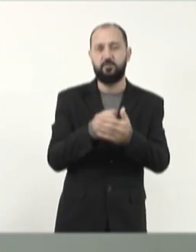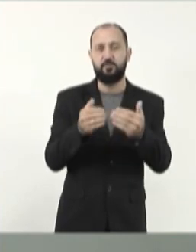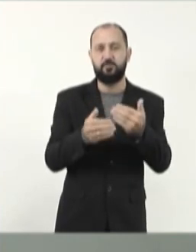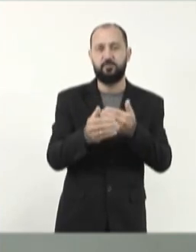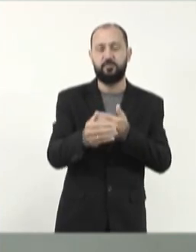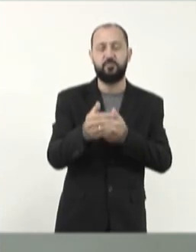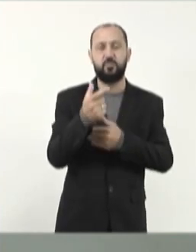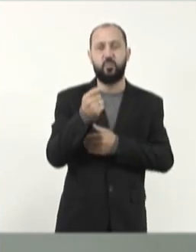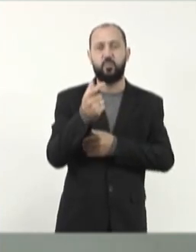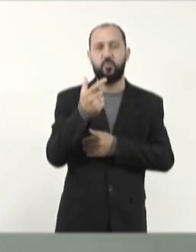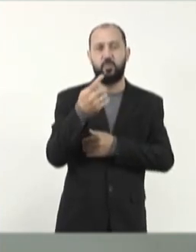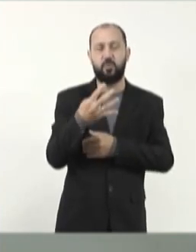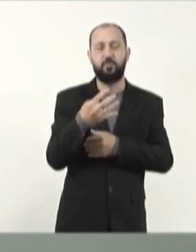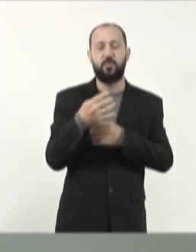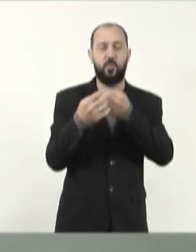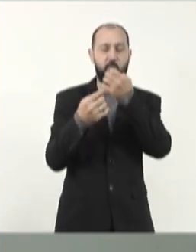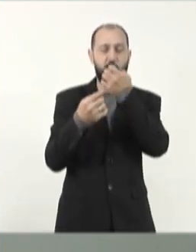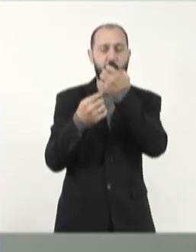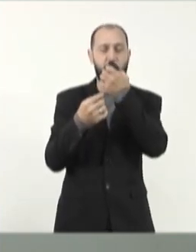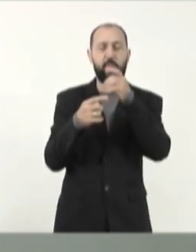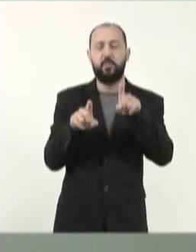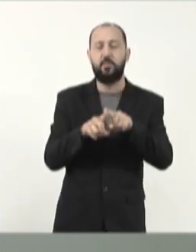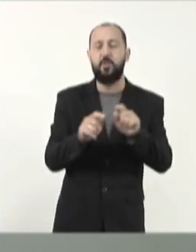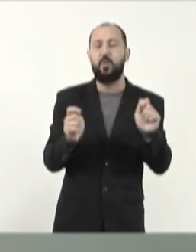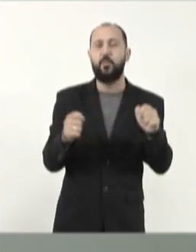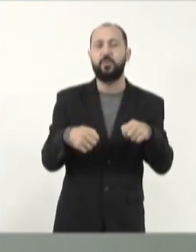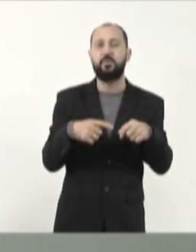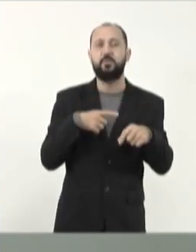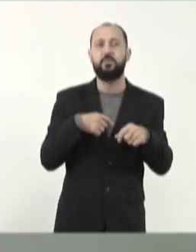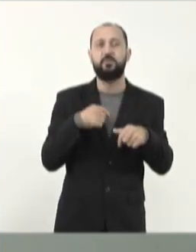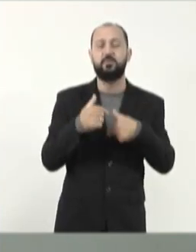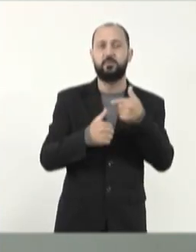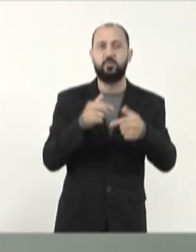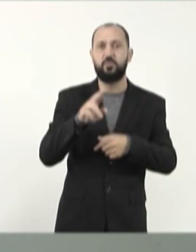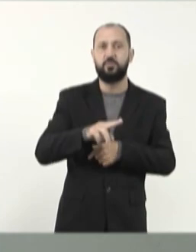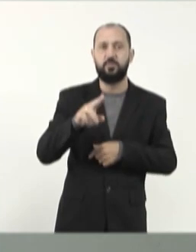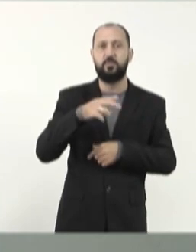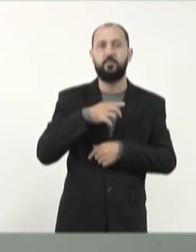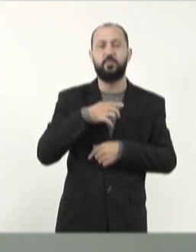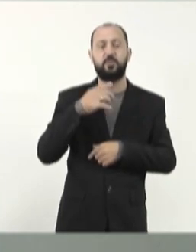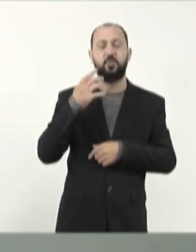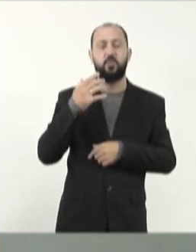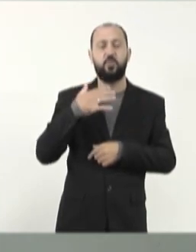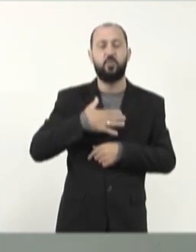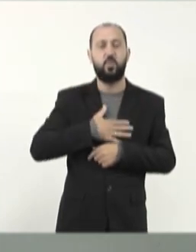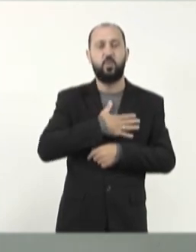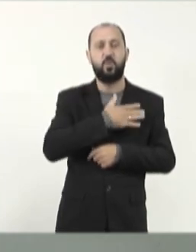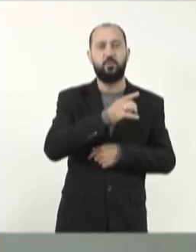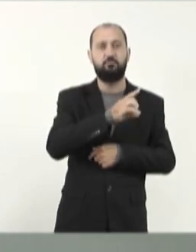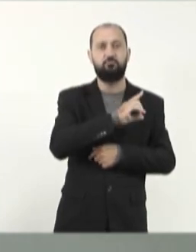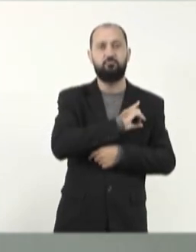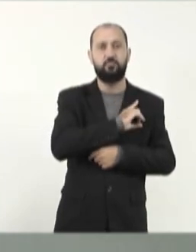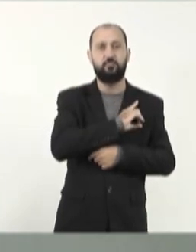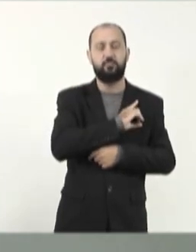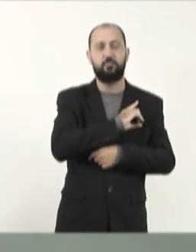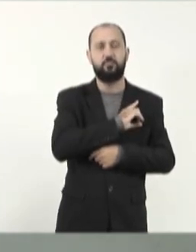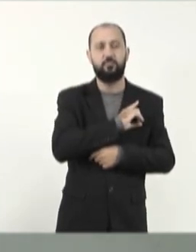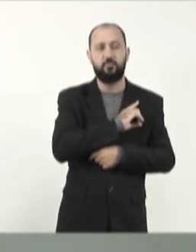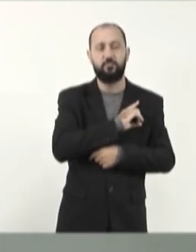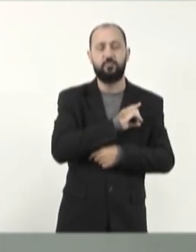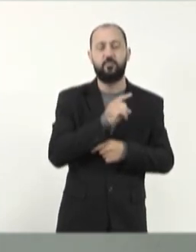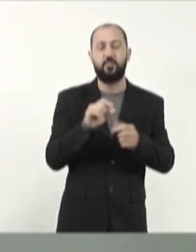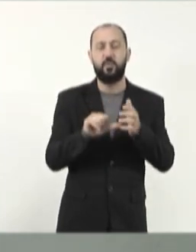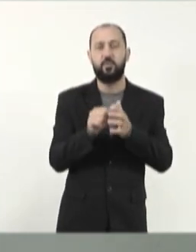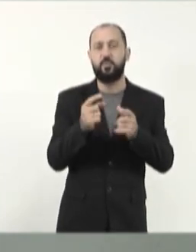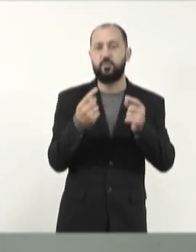de 2024. Então essa, inclusive, é uma possibilidade aí trabalhada pelo deputado Coronel Davi. Então, reconhecendo em primeira